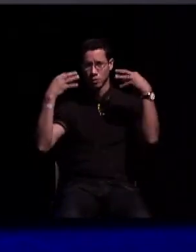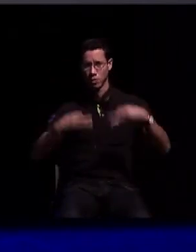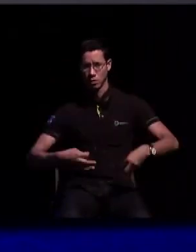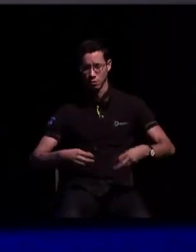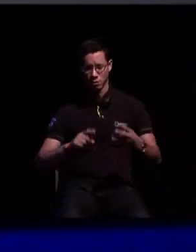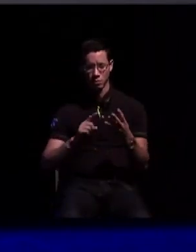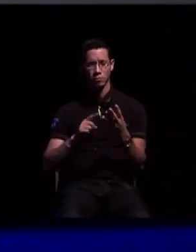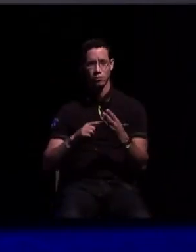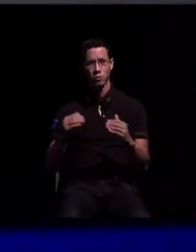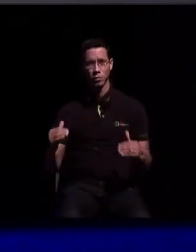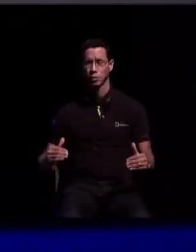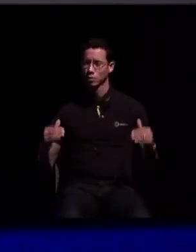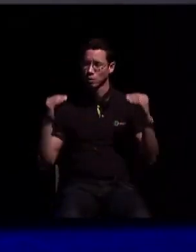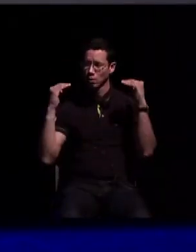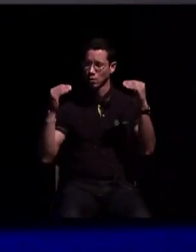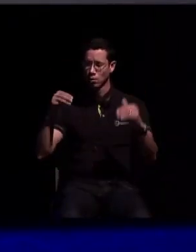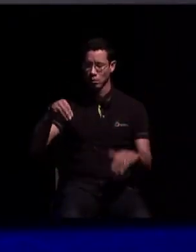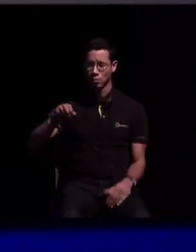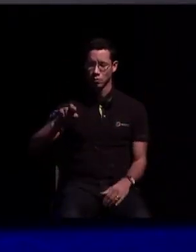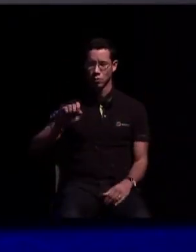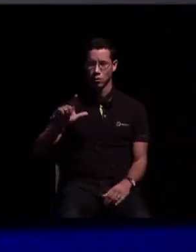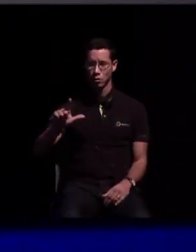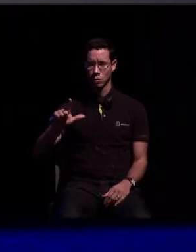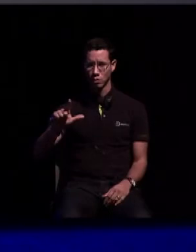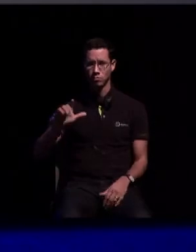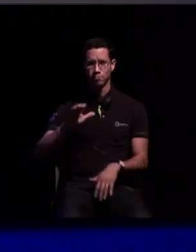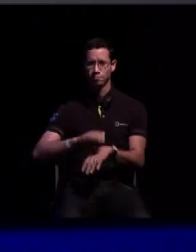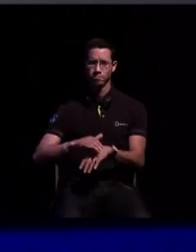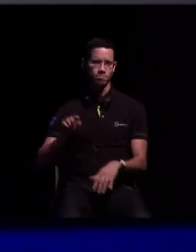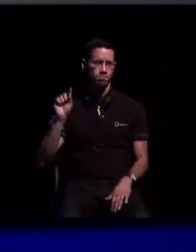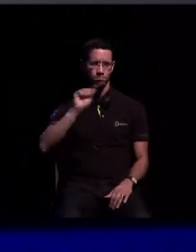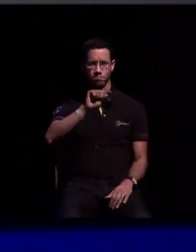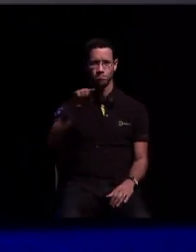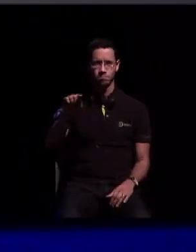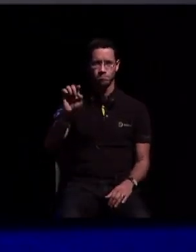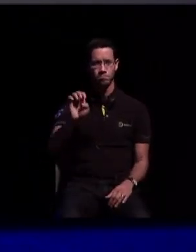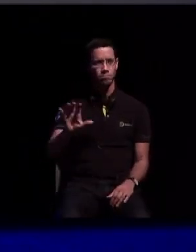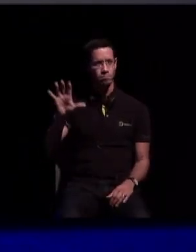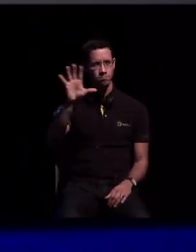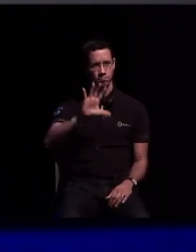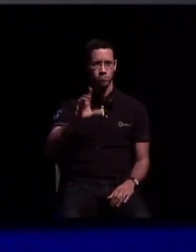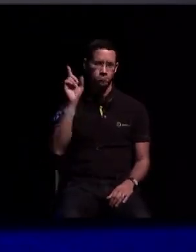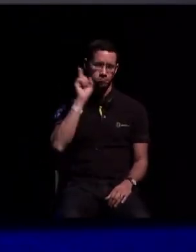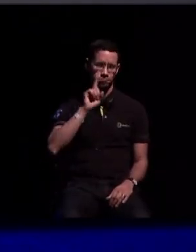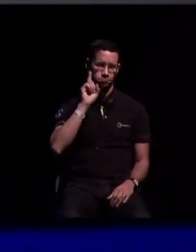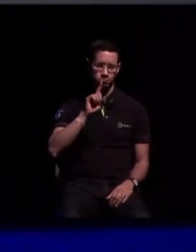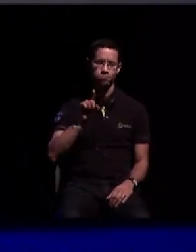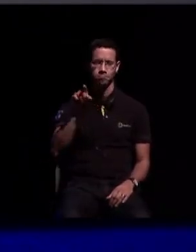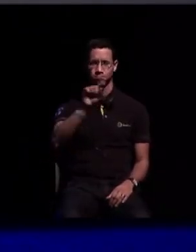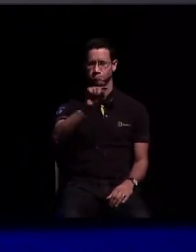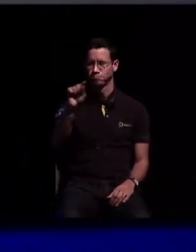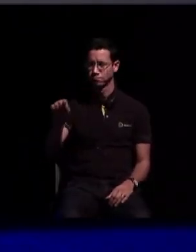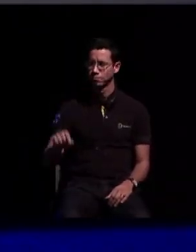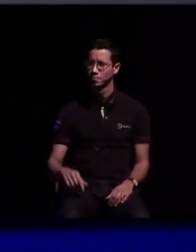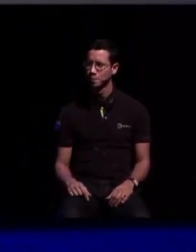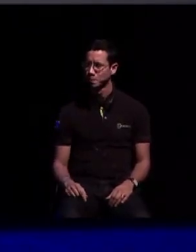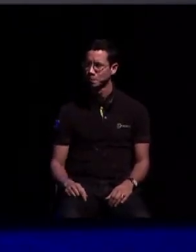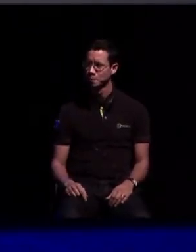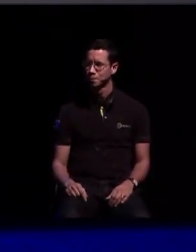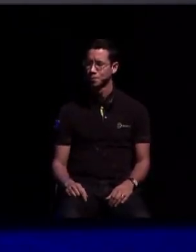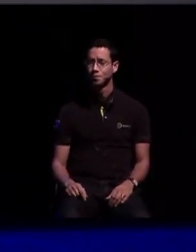de superioridade moral sempre à Europa Ocidental e aos Estados Unidos. Isso, obviamente, vai estar ligado a toda a